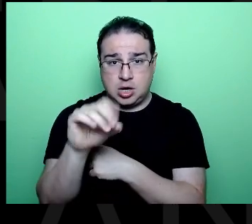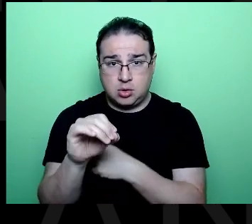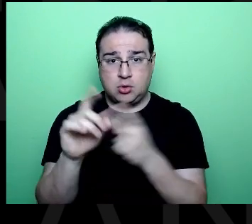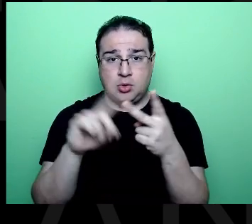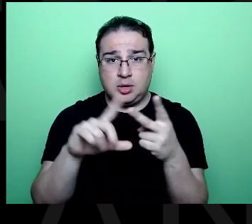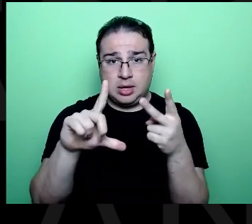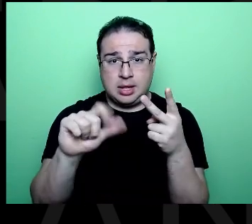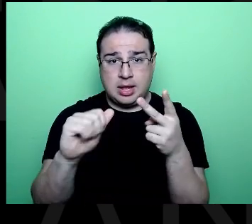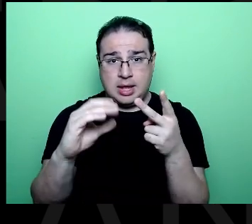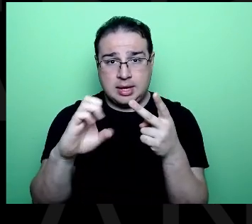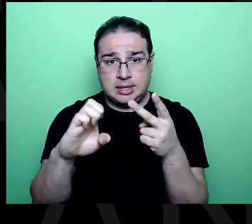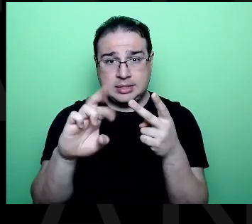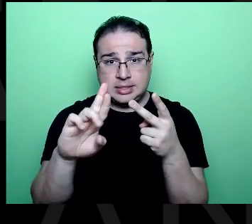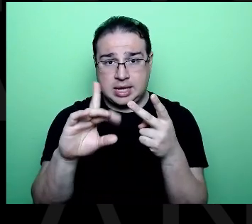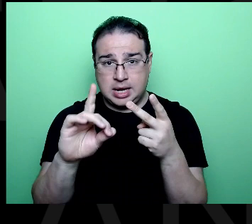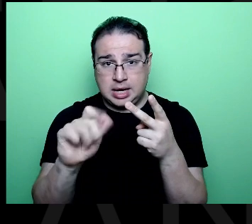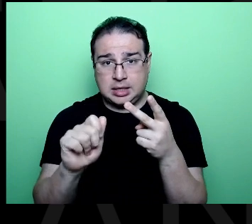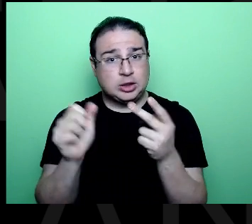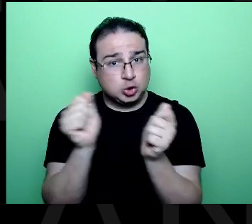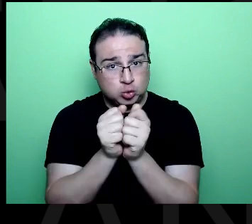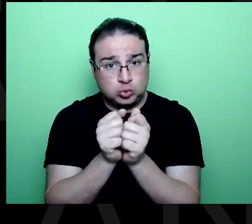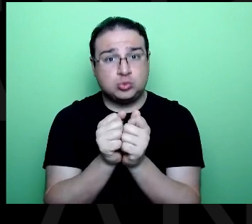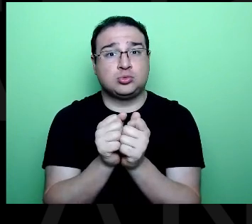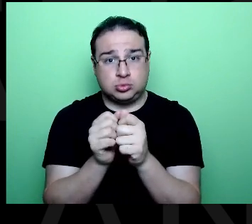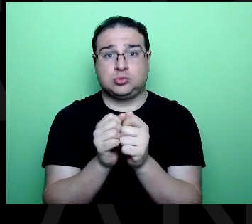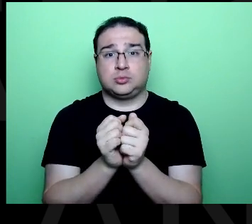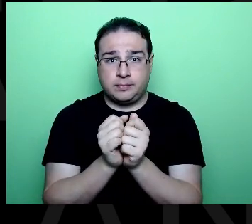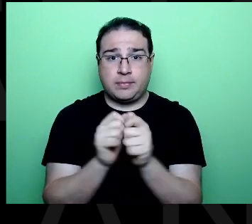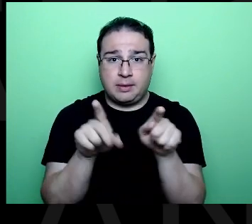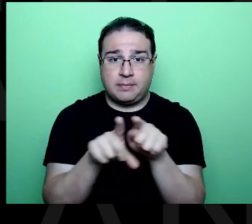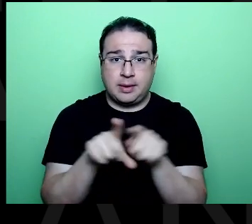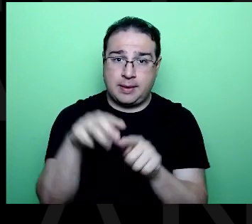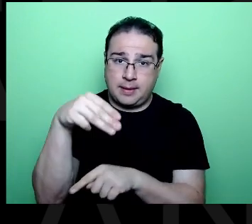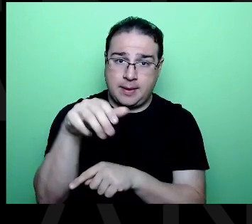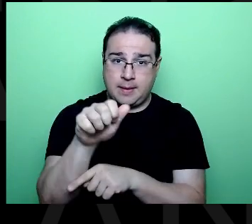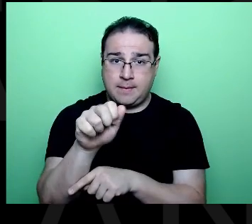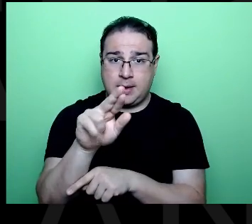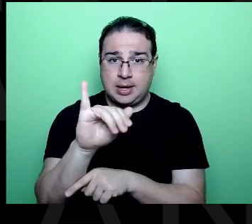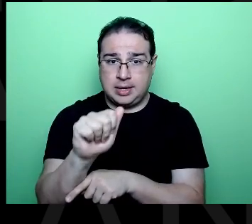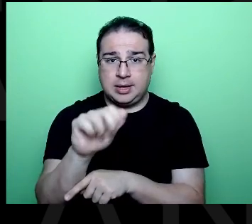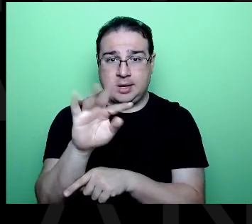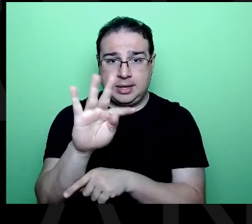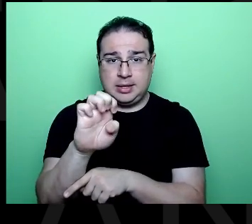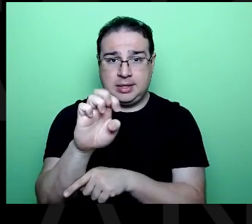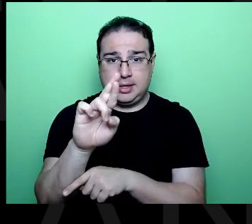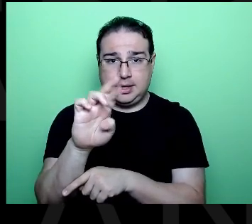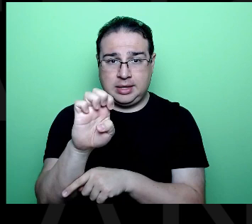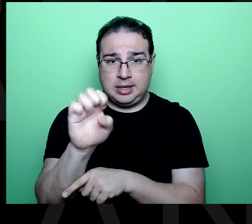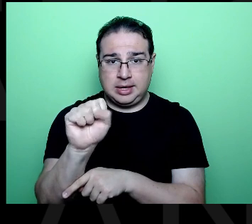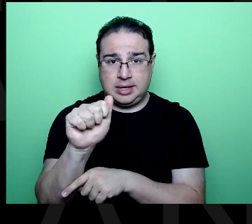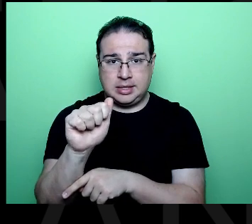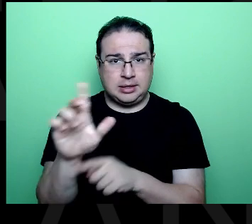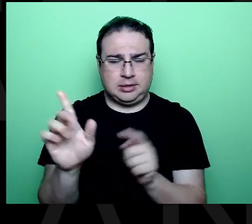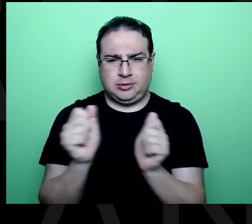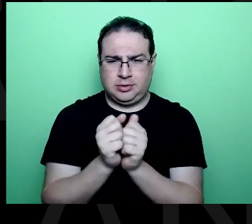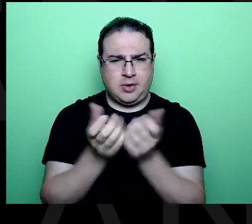Jango e Lacerda do mesmo lado, como está no livro também, a reação da própria Maria Tereza, que realmente